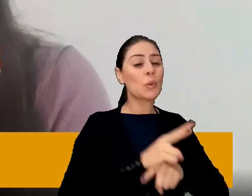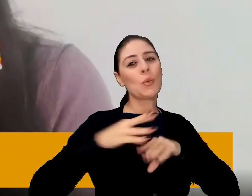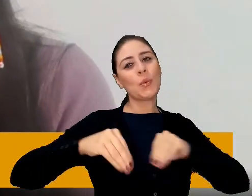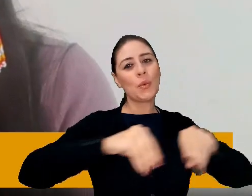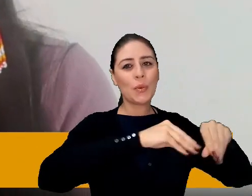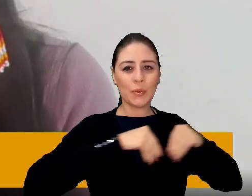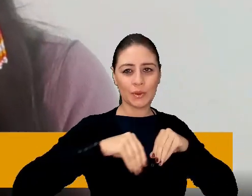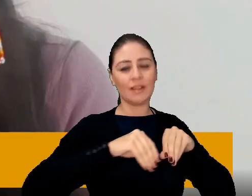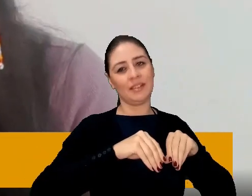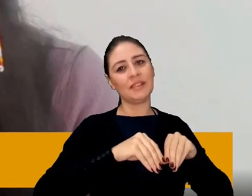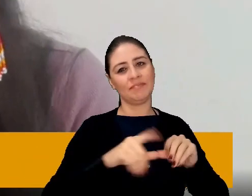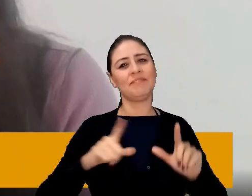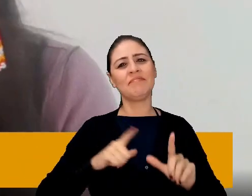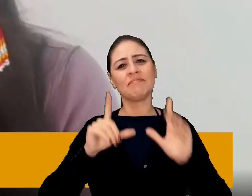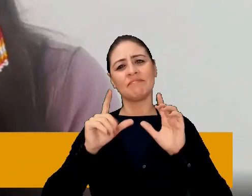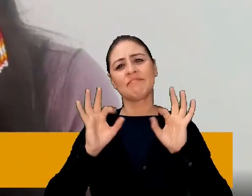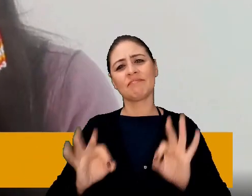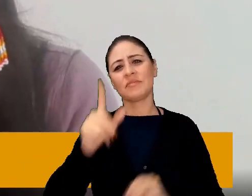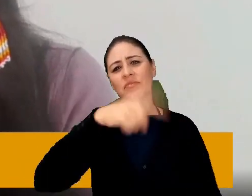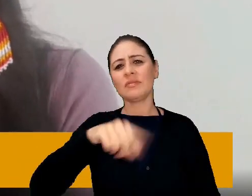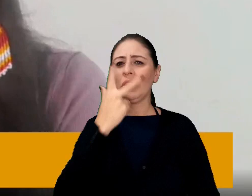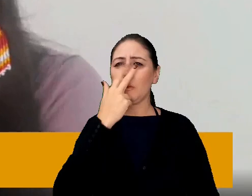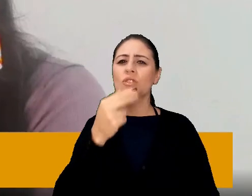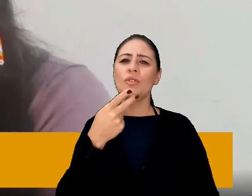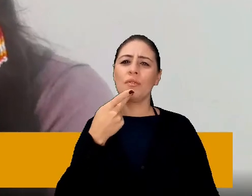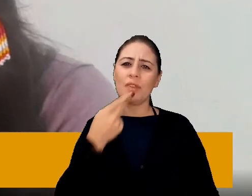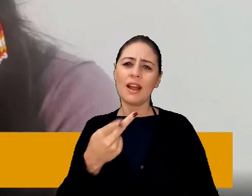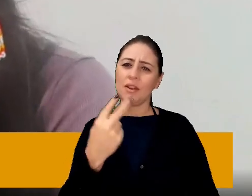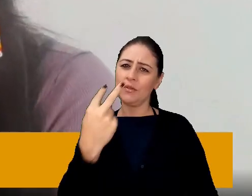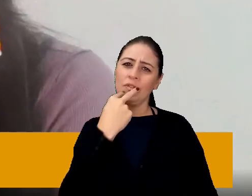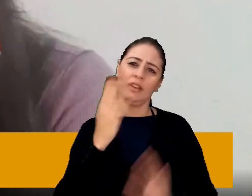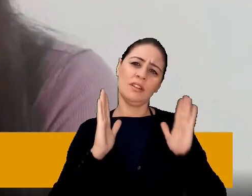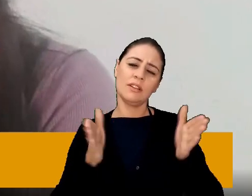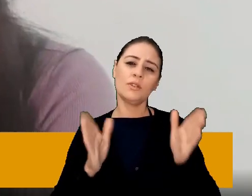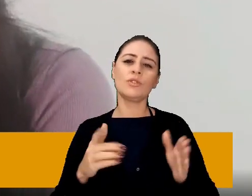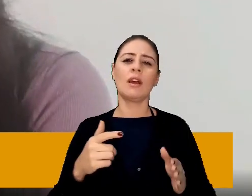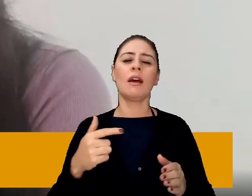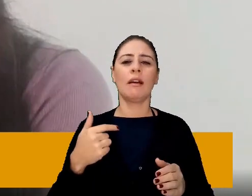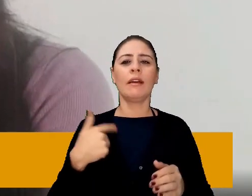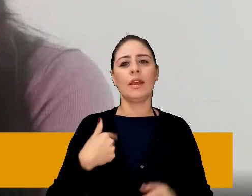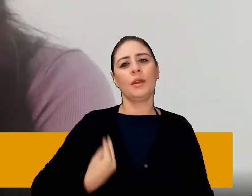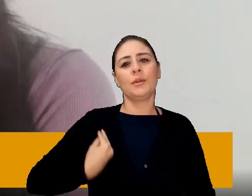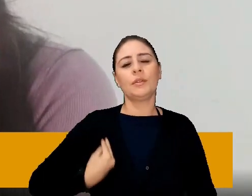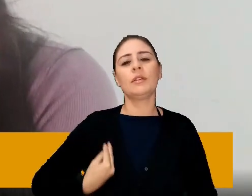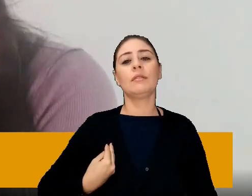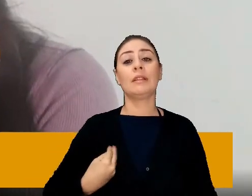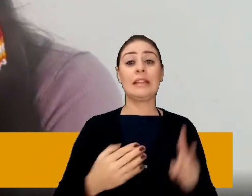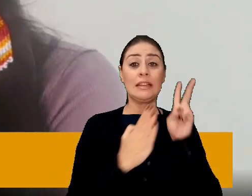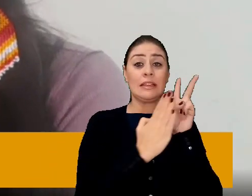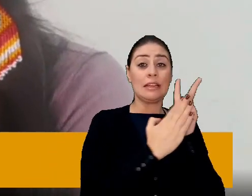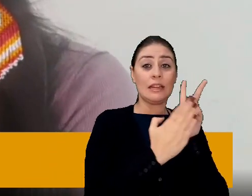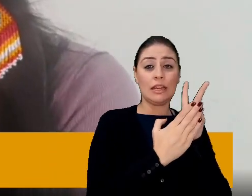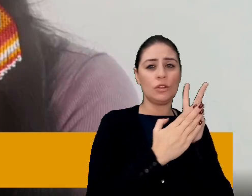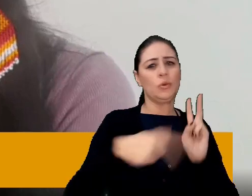já deve ter visto eu ter falado em alguns outros espaços que eu falei, participei, é que a